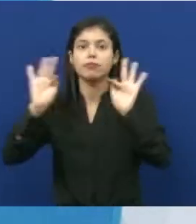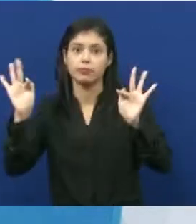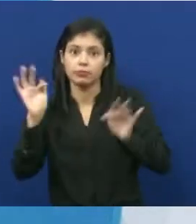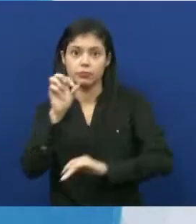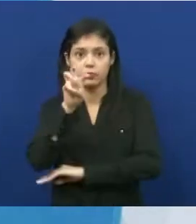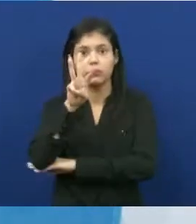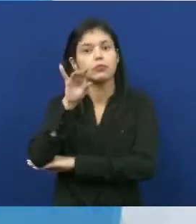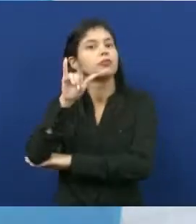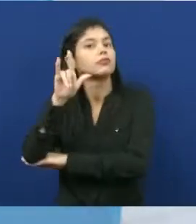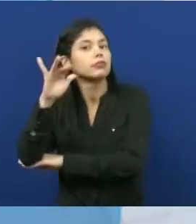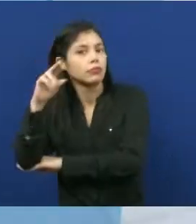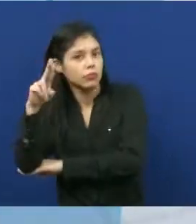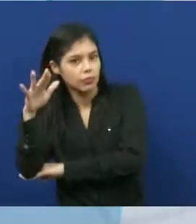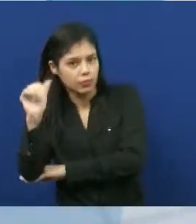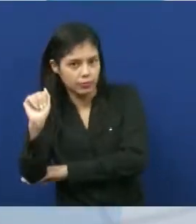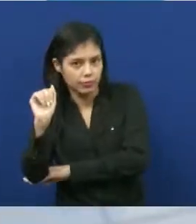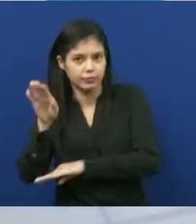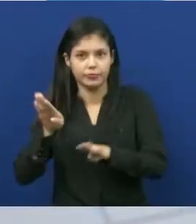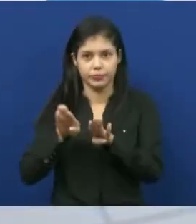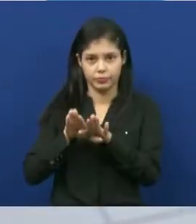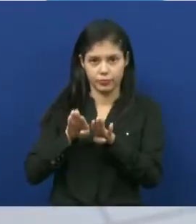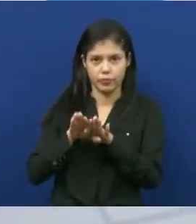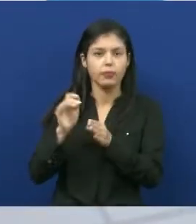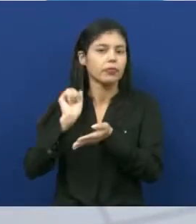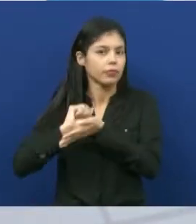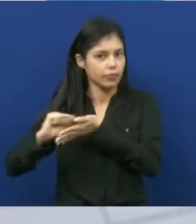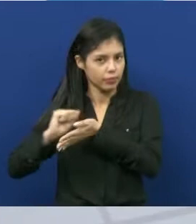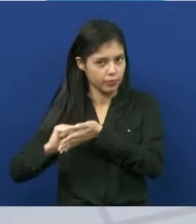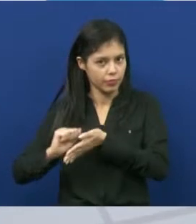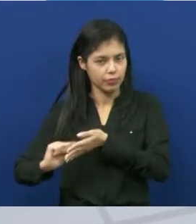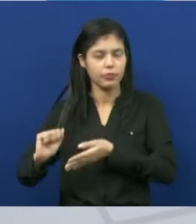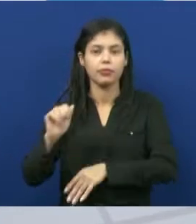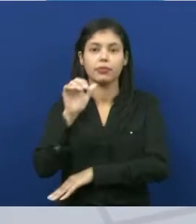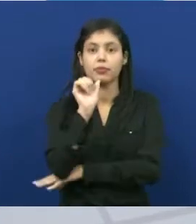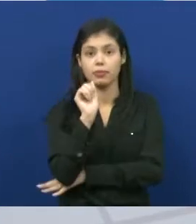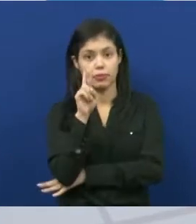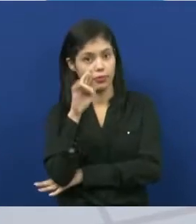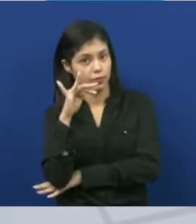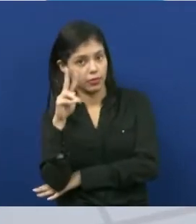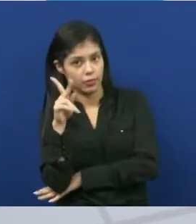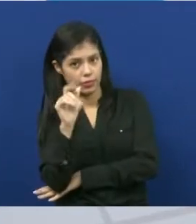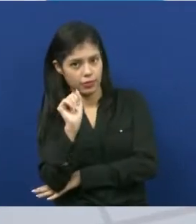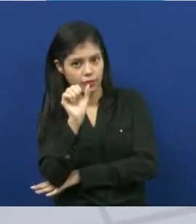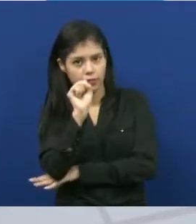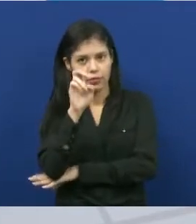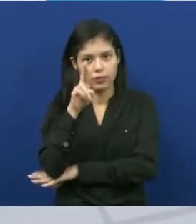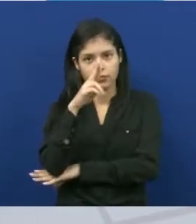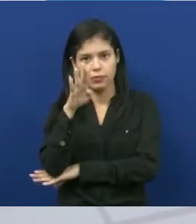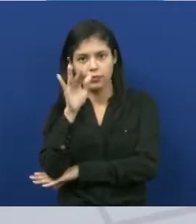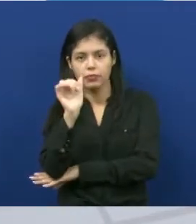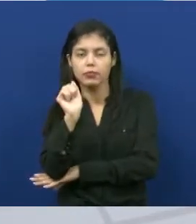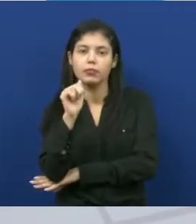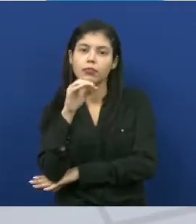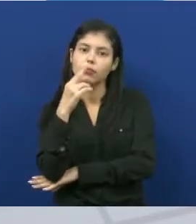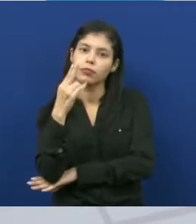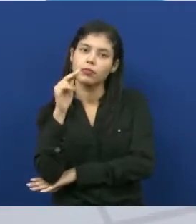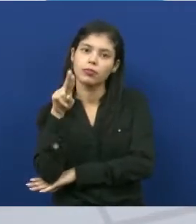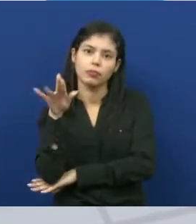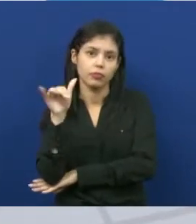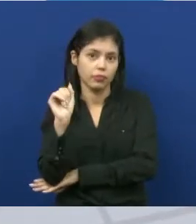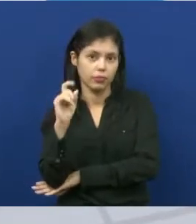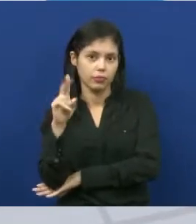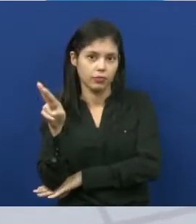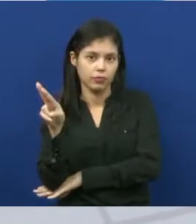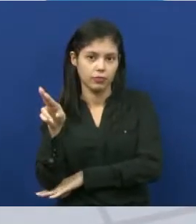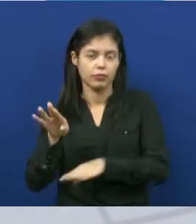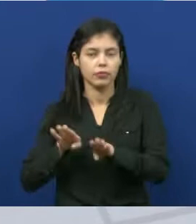William Shakespeare, quando ele escreveu a história de Hamlet. Ser ou não ser, eis a questão. E por que eu comecei a aula assim?